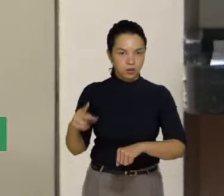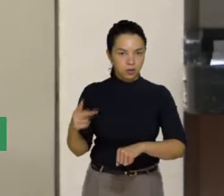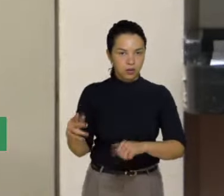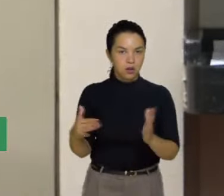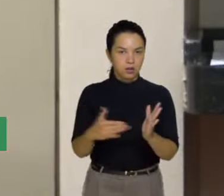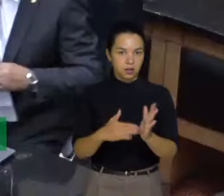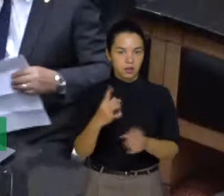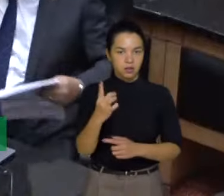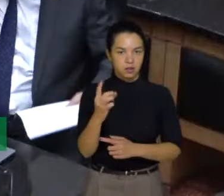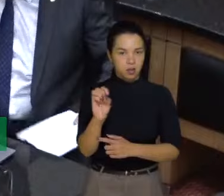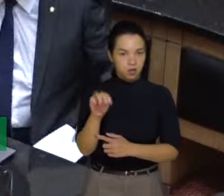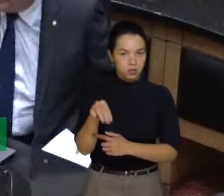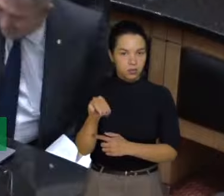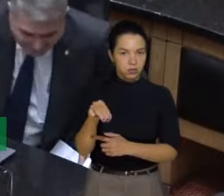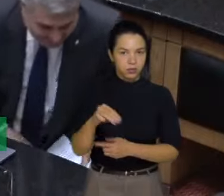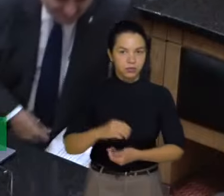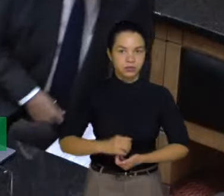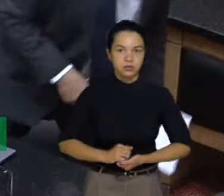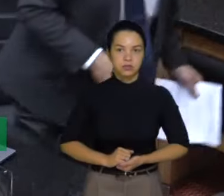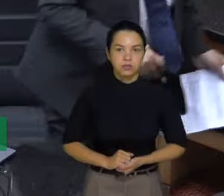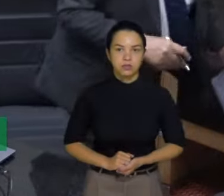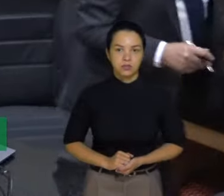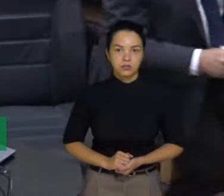minutos. É vero?